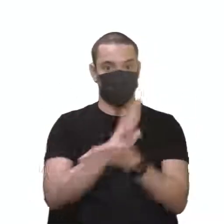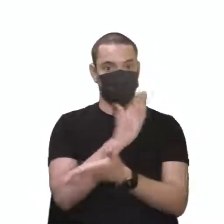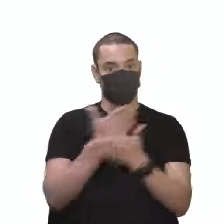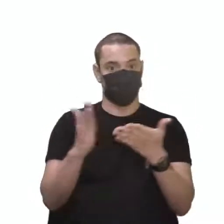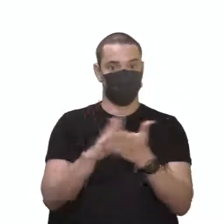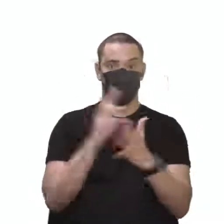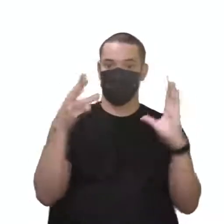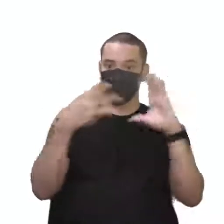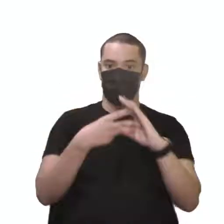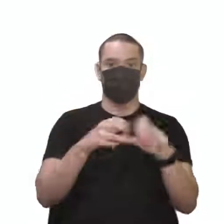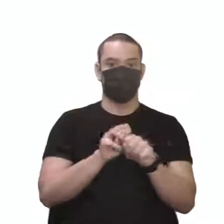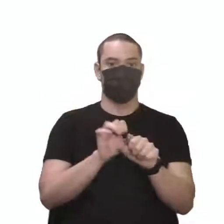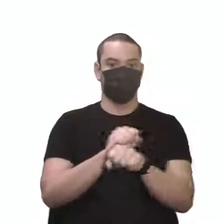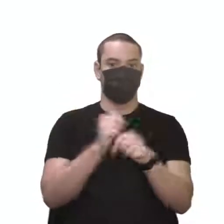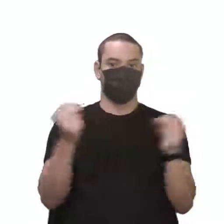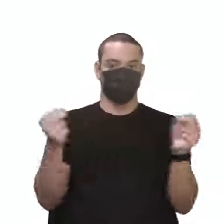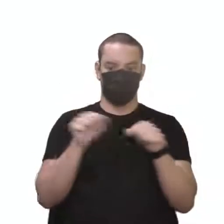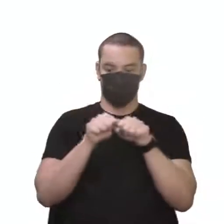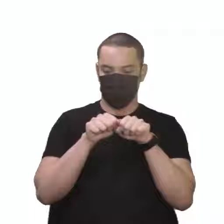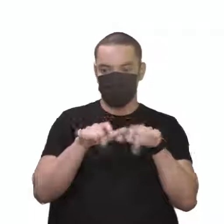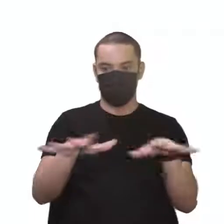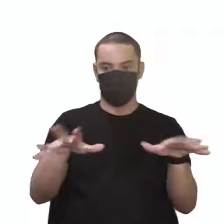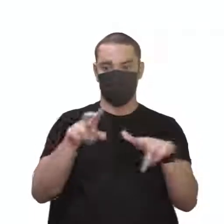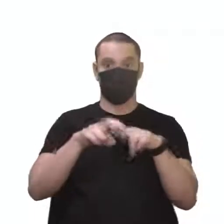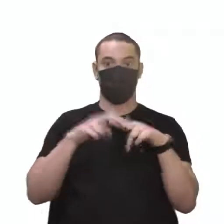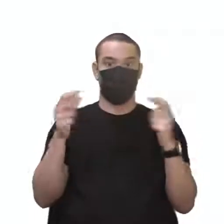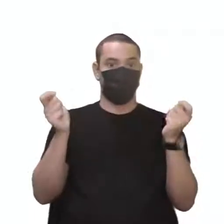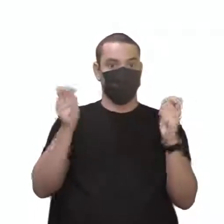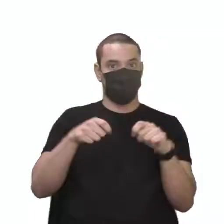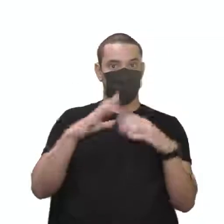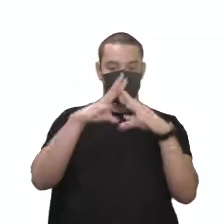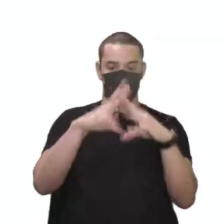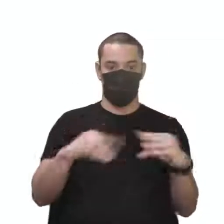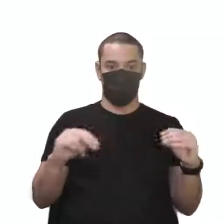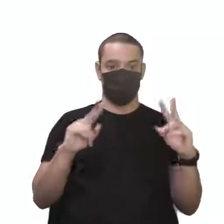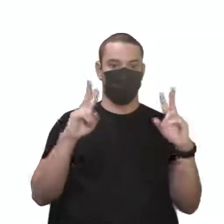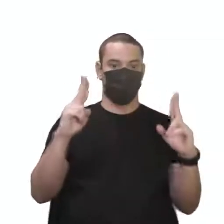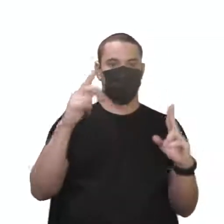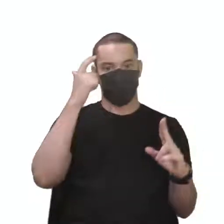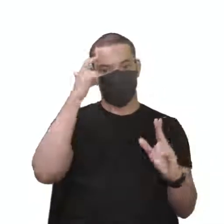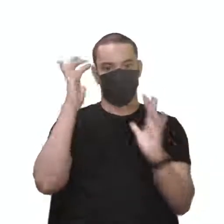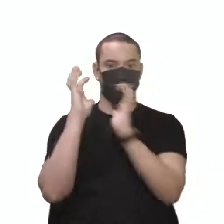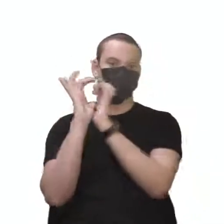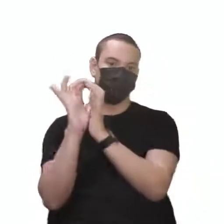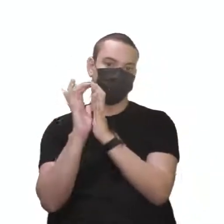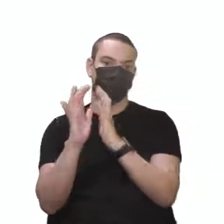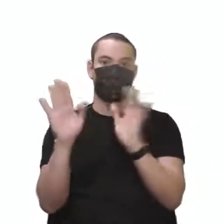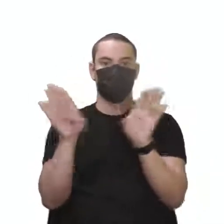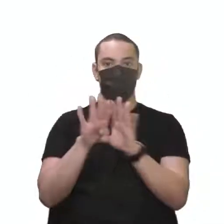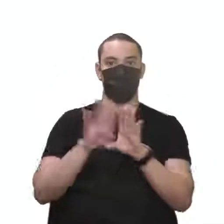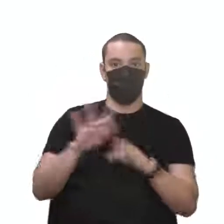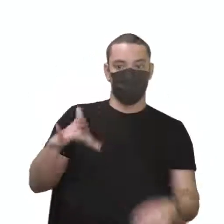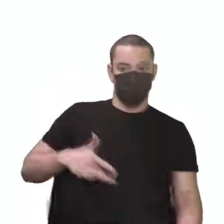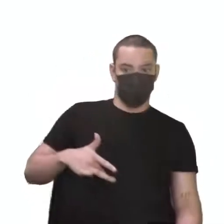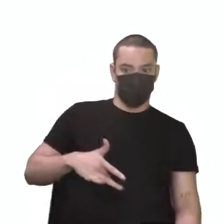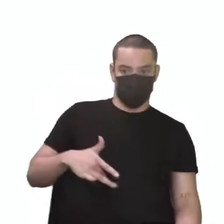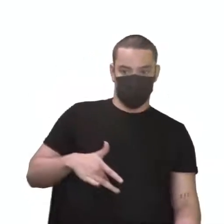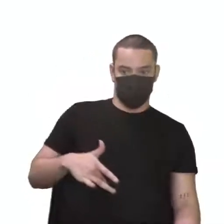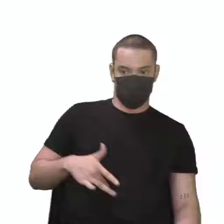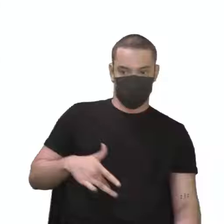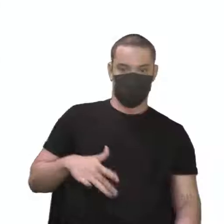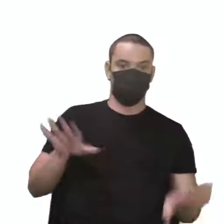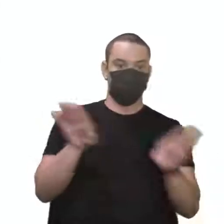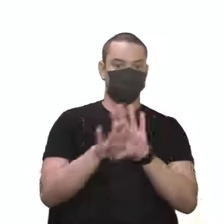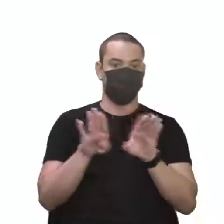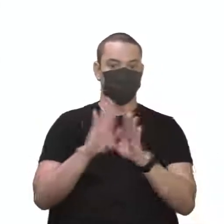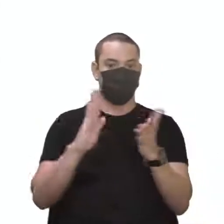proliferam. Então, aquelas células que não têm essa capacidade de regeneração, como as do neurônio e algumas células do fígado, e também aquelas